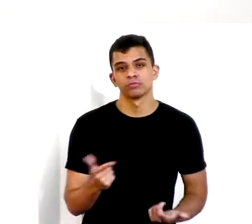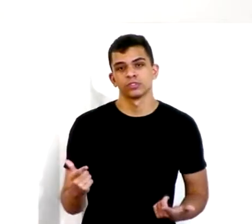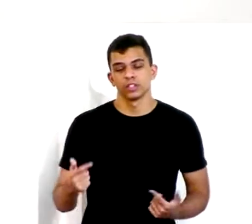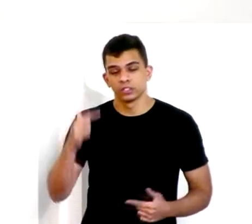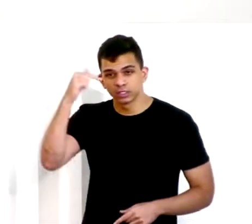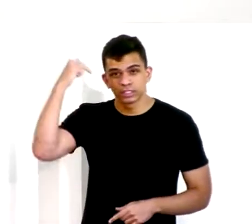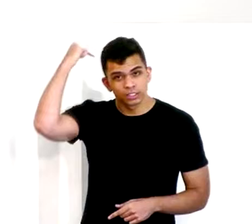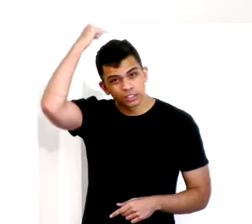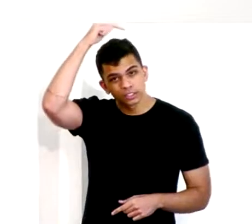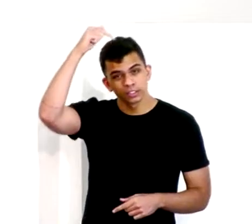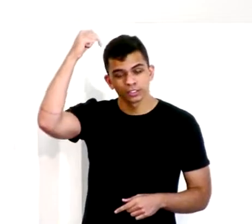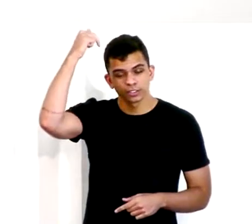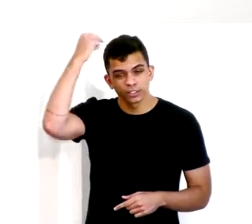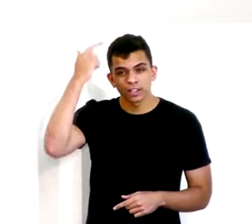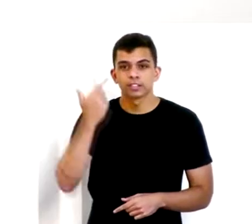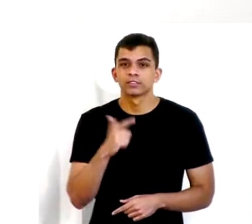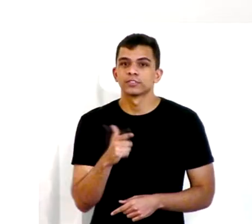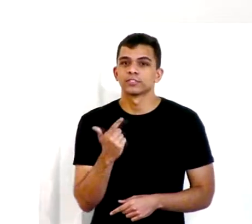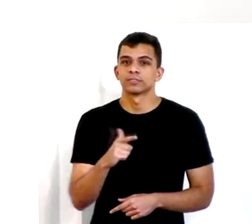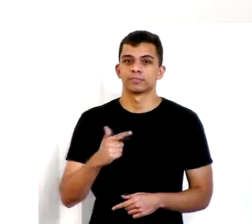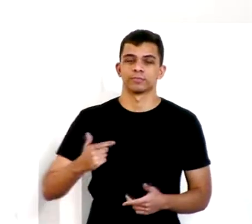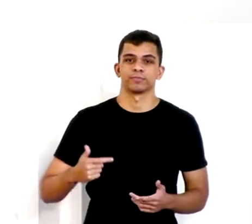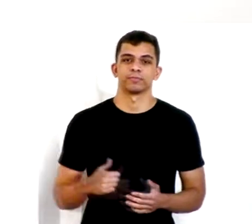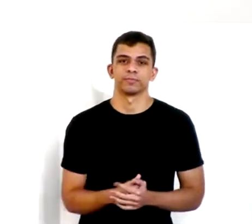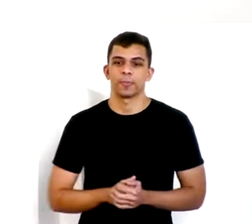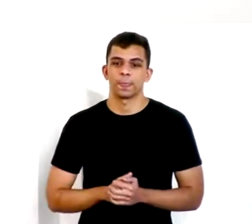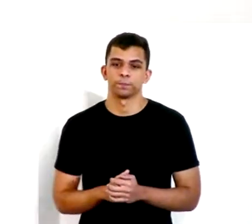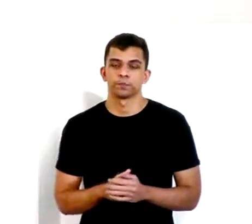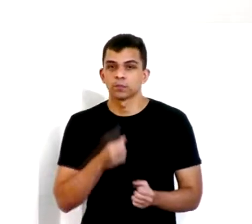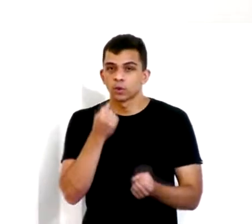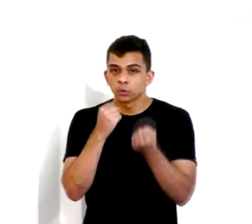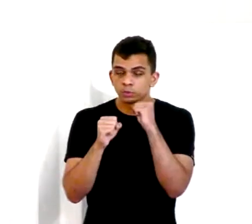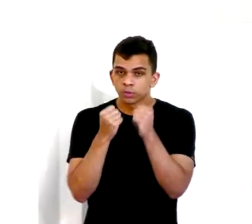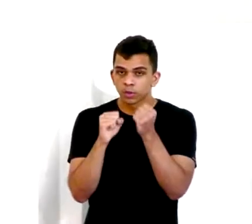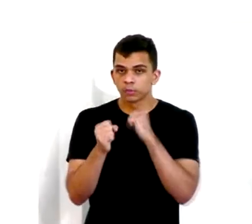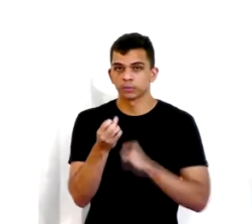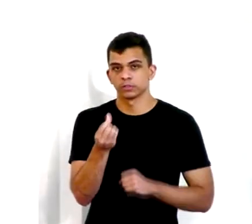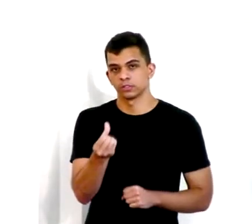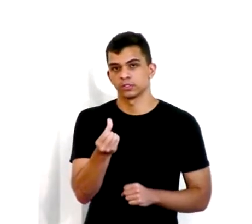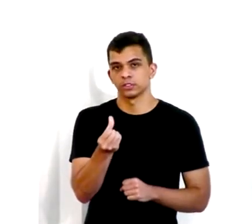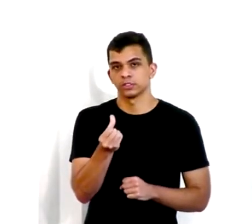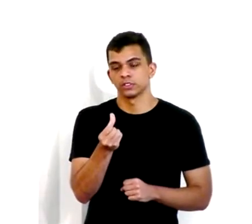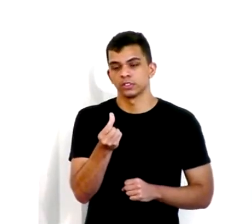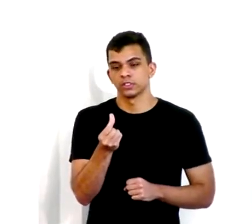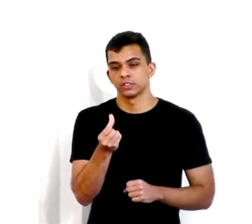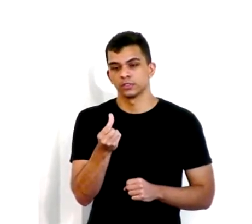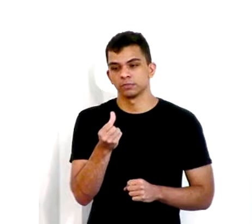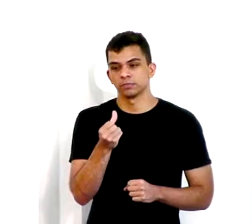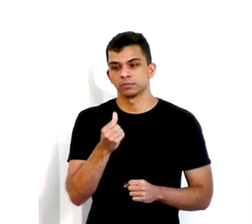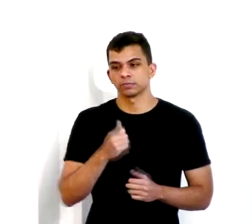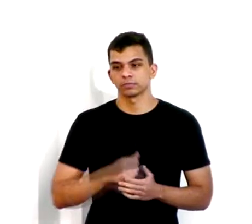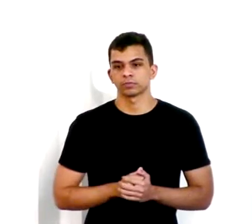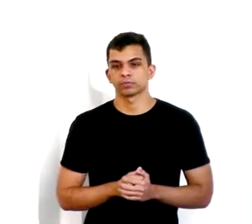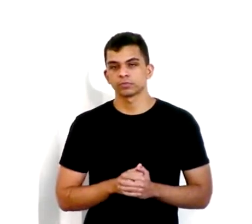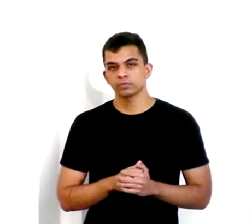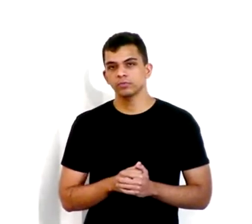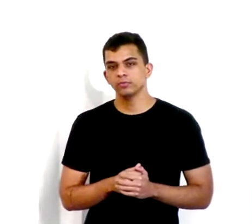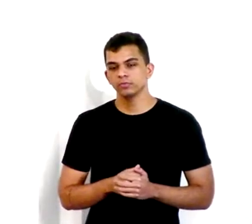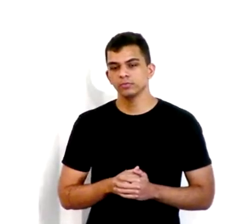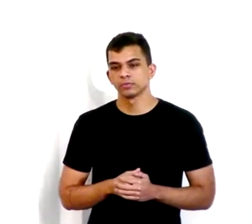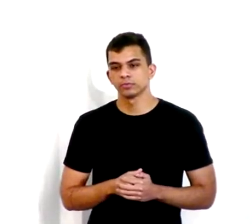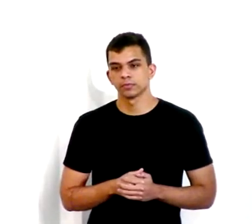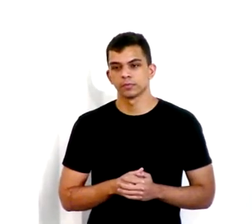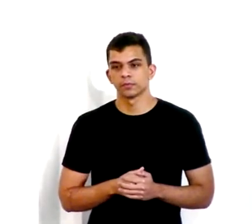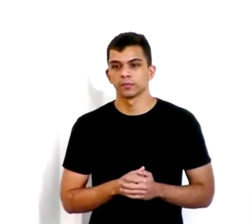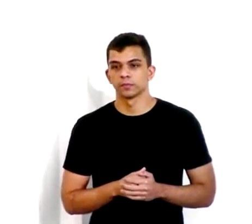santificação. Queridos, o Salmo de número 6 é desvendado diante de nós,